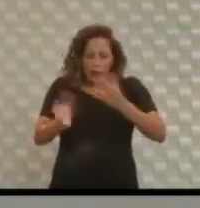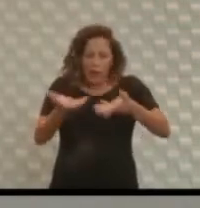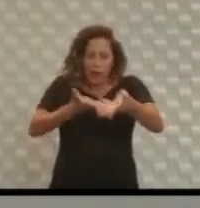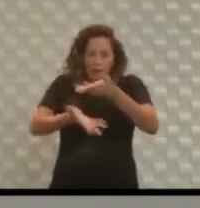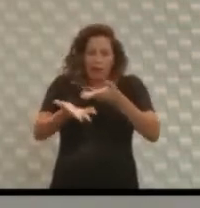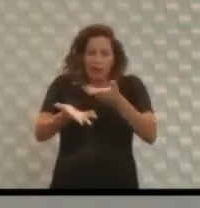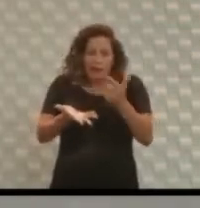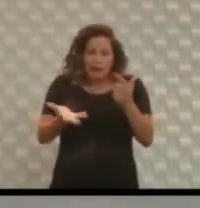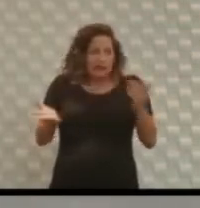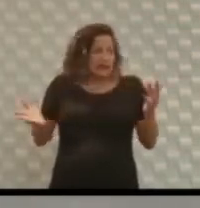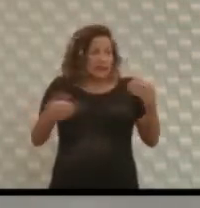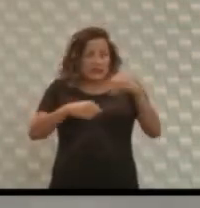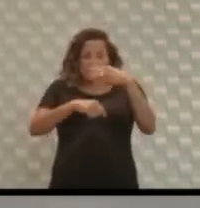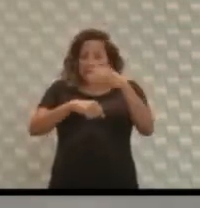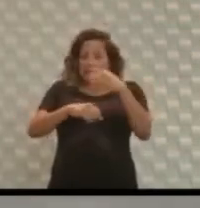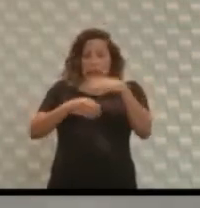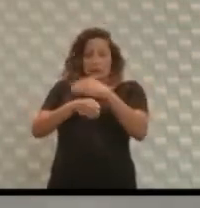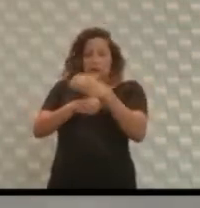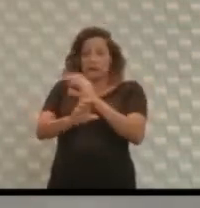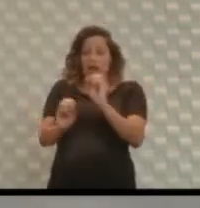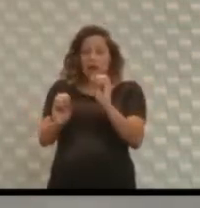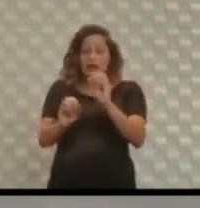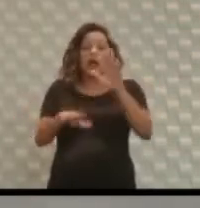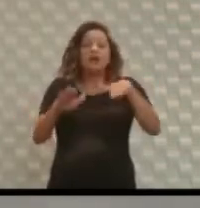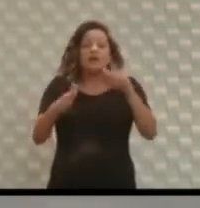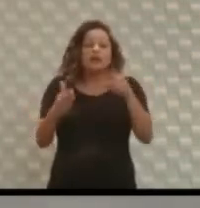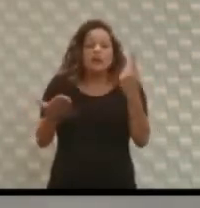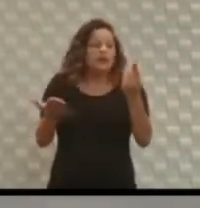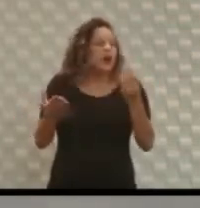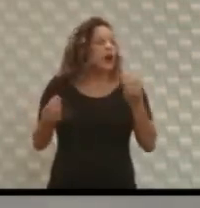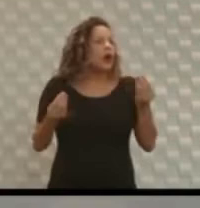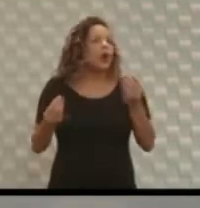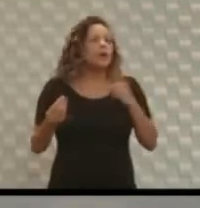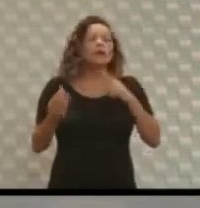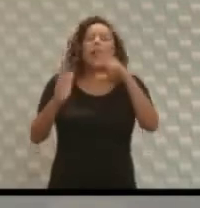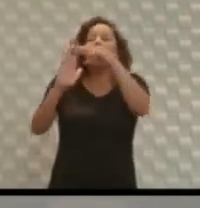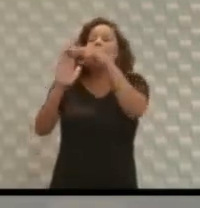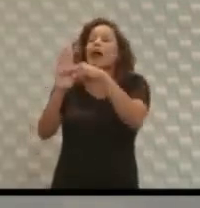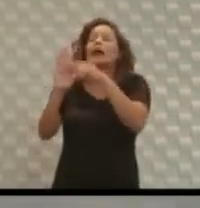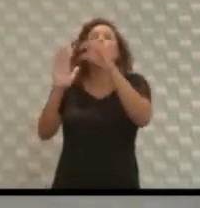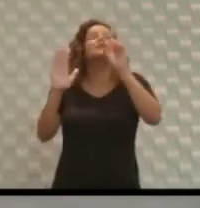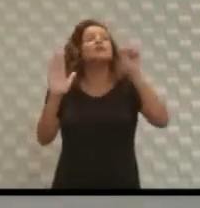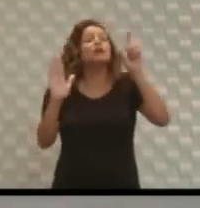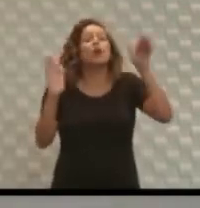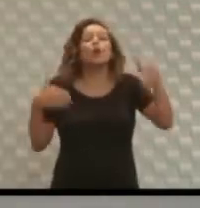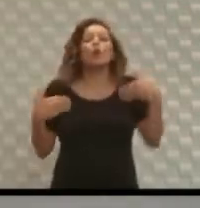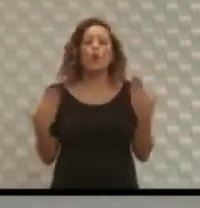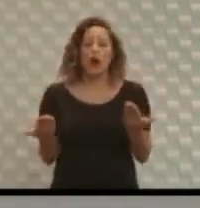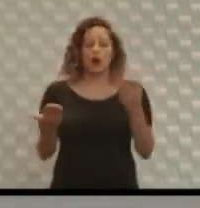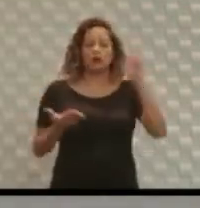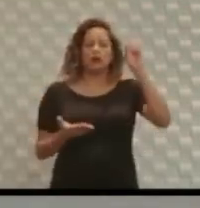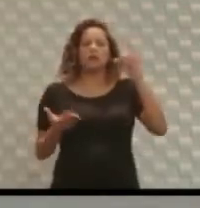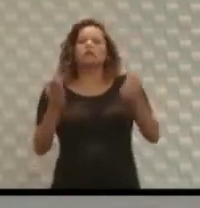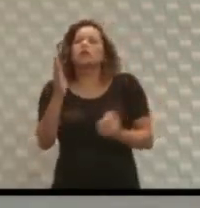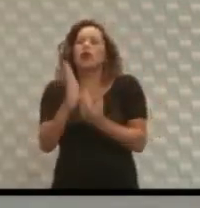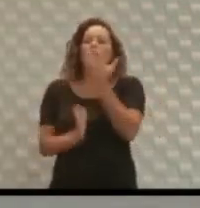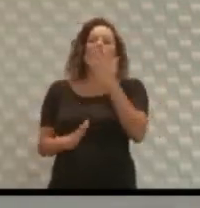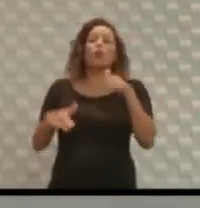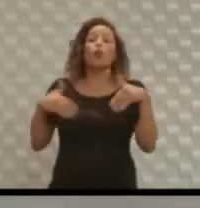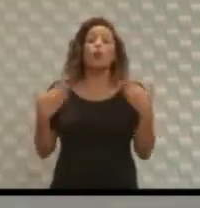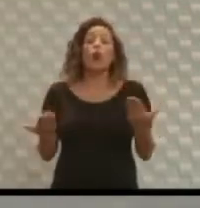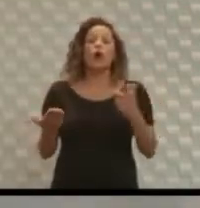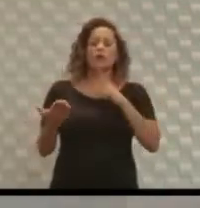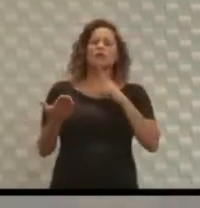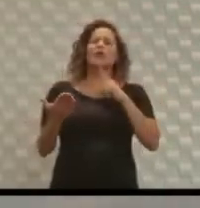buscar instrução para relacionamento, para andar segundo as regras que Deus estabeleceu. E Ele que criou todas as coisas vai te